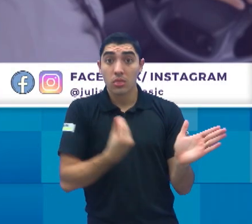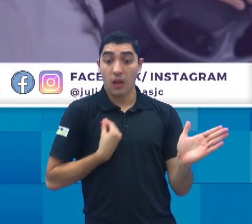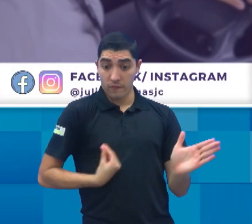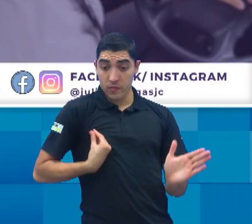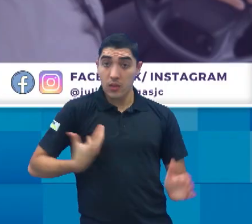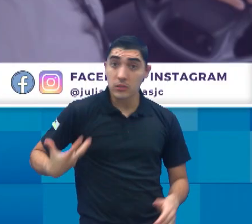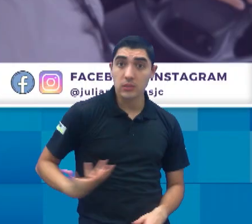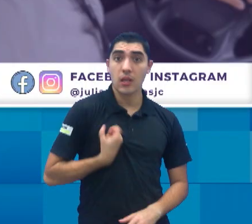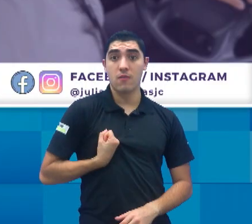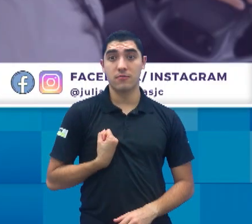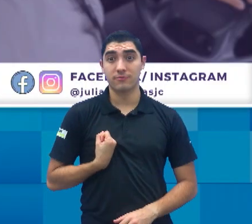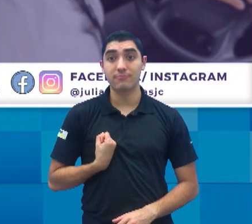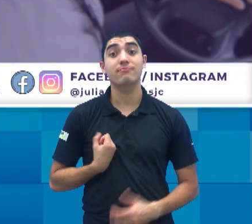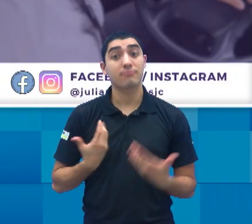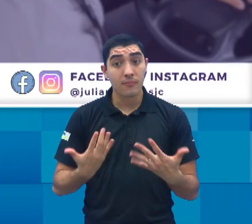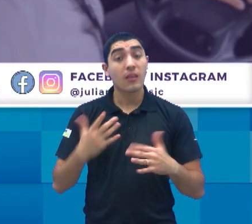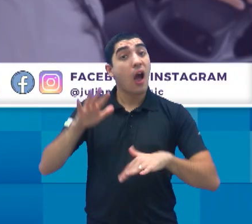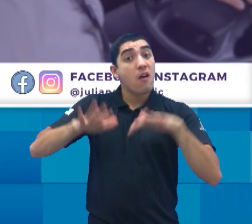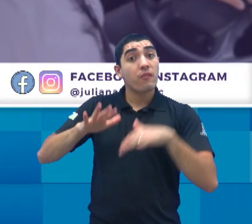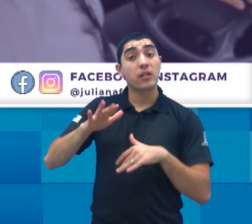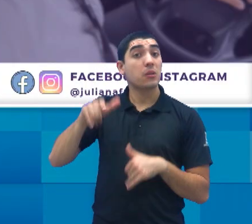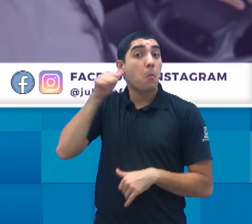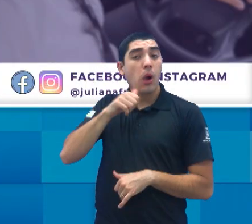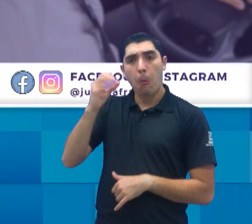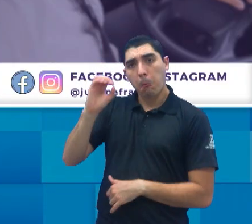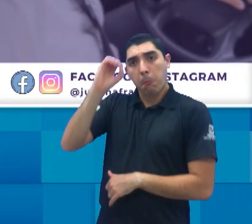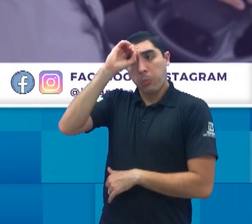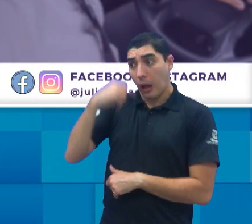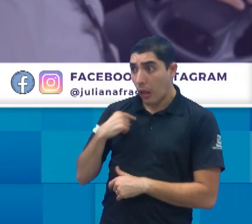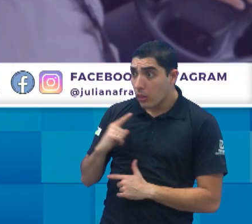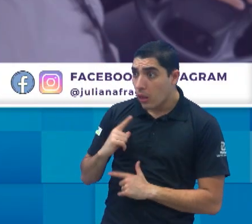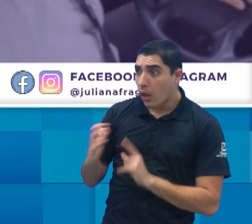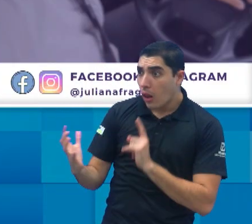uma violência psicológica e procure ajuda. Pode ser ali que ela